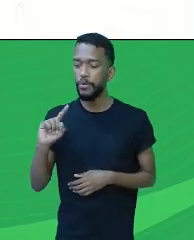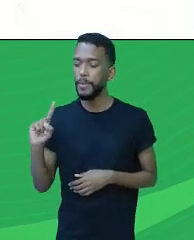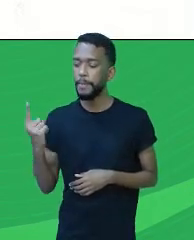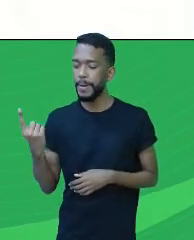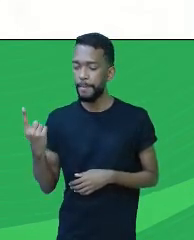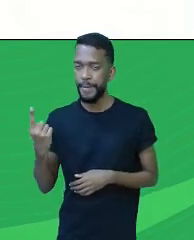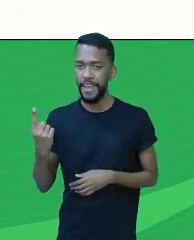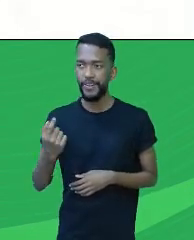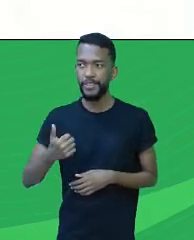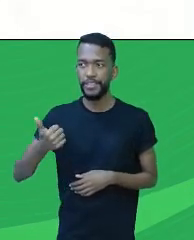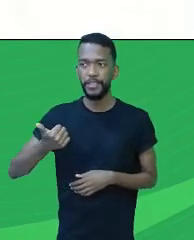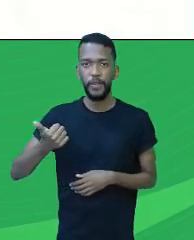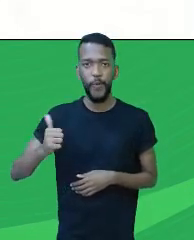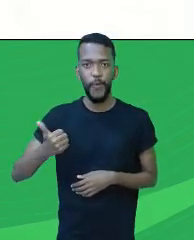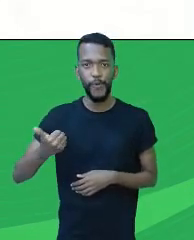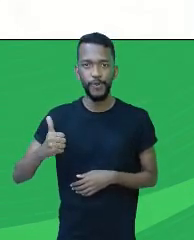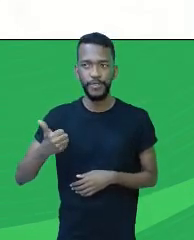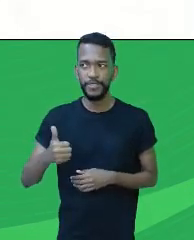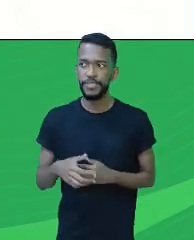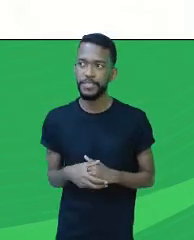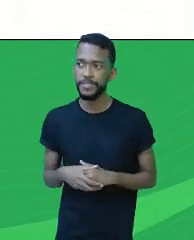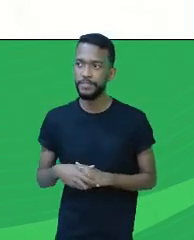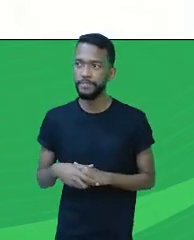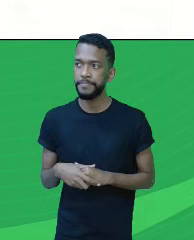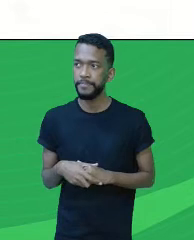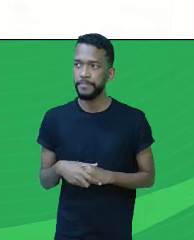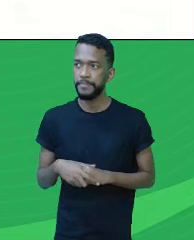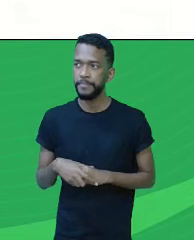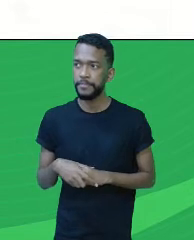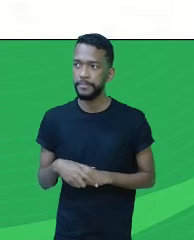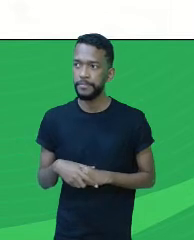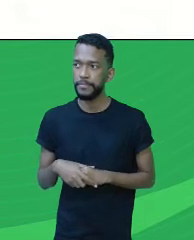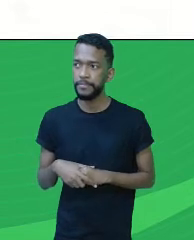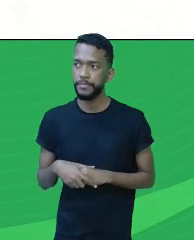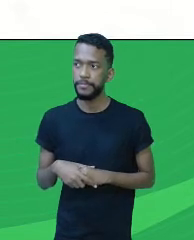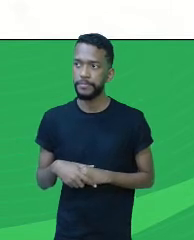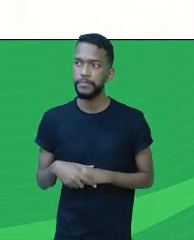correto. Então vamos lá, ver se você acertou. Olha lá,